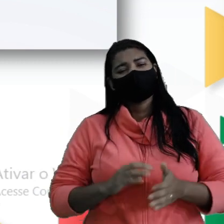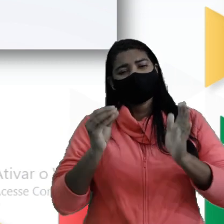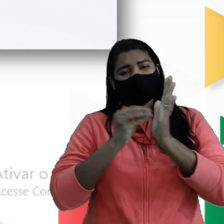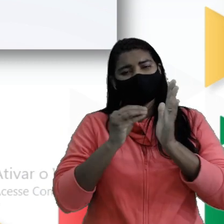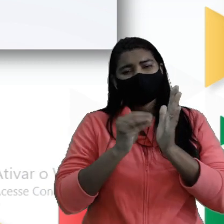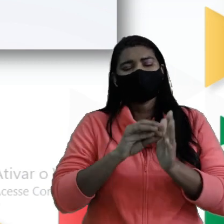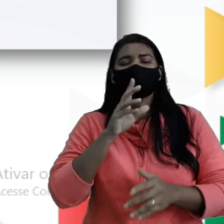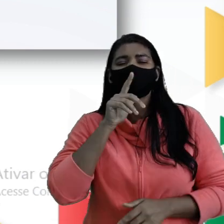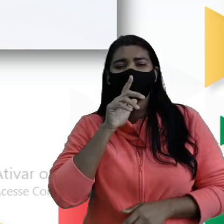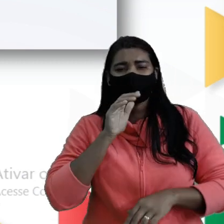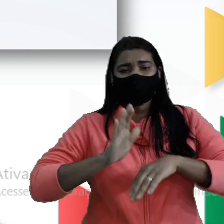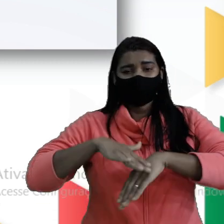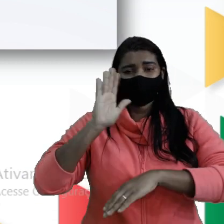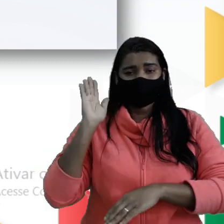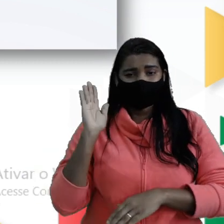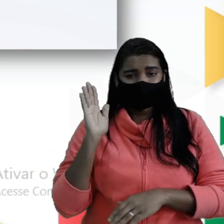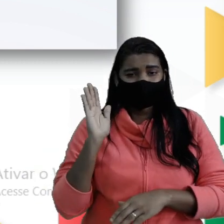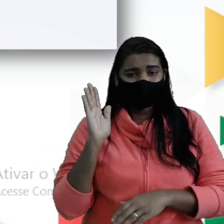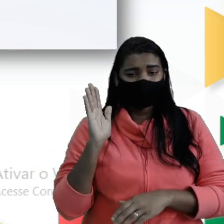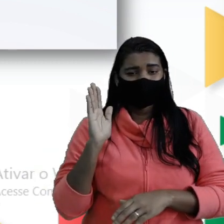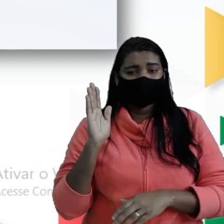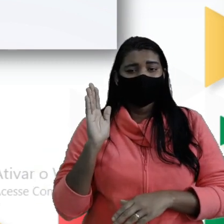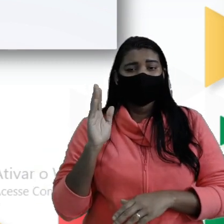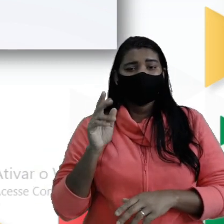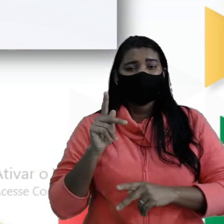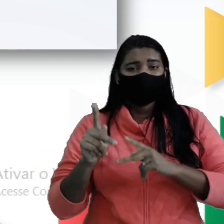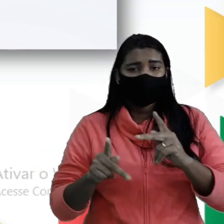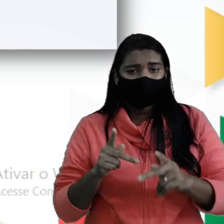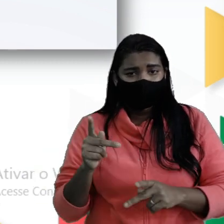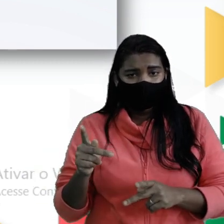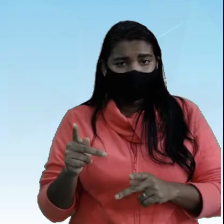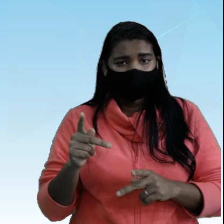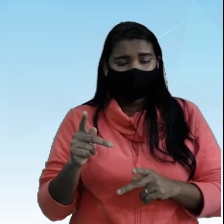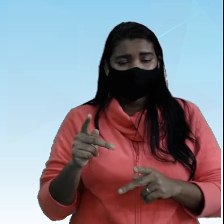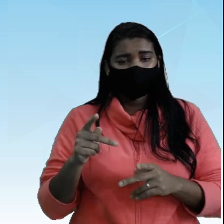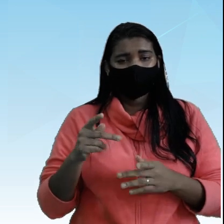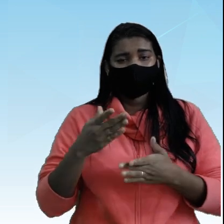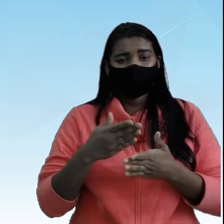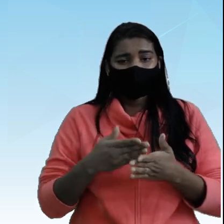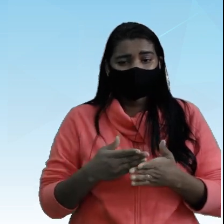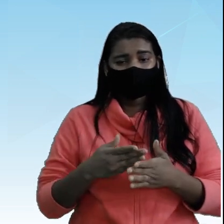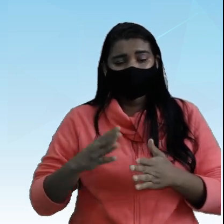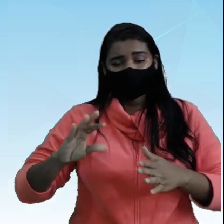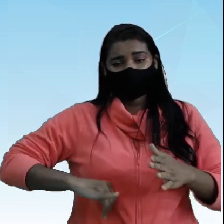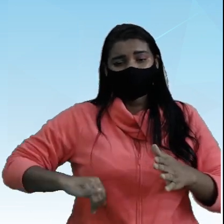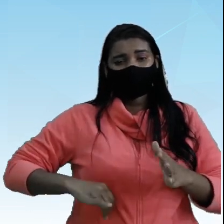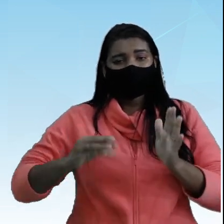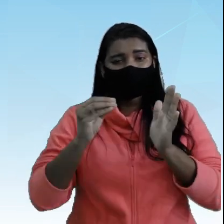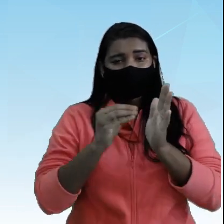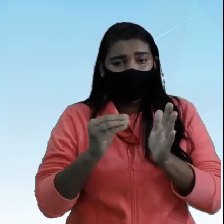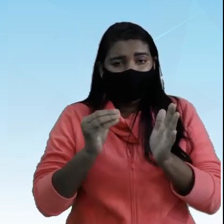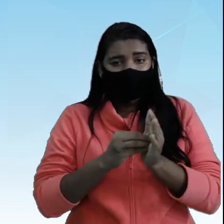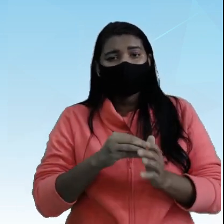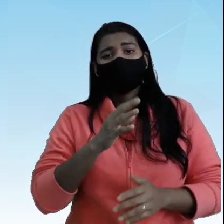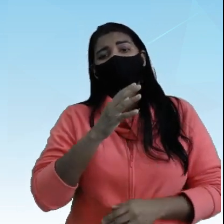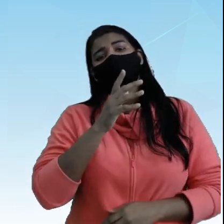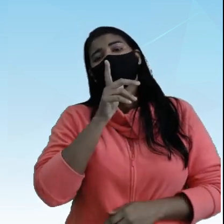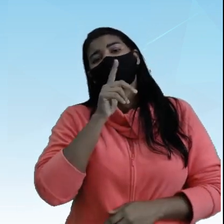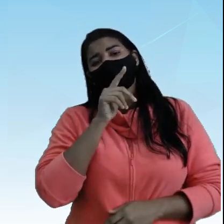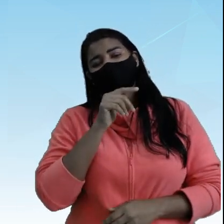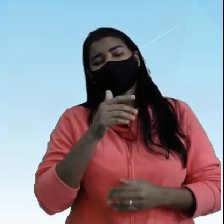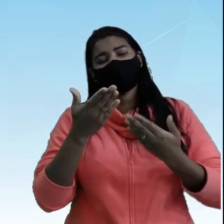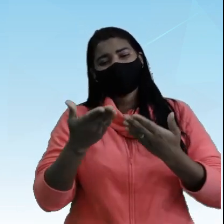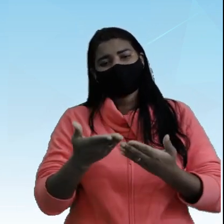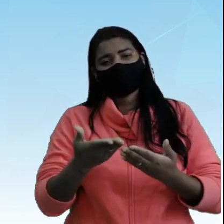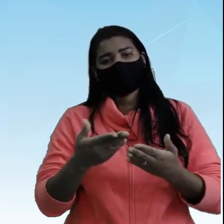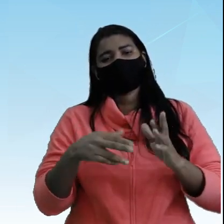mais da metade da população mundial. Usamos o travessão. Então, olhando agora bem fixamente, você poderia ver